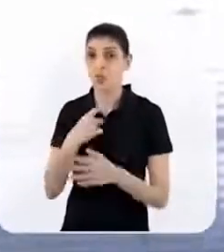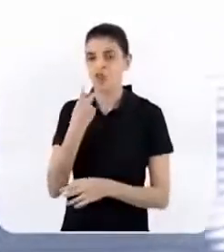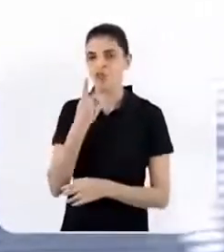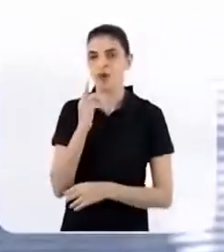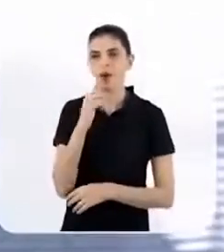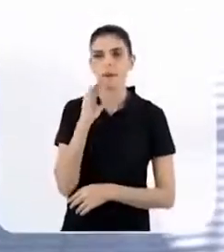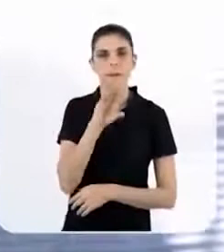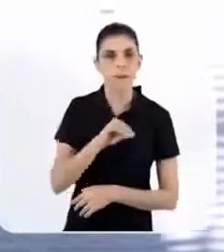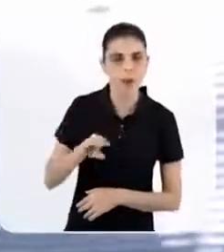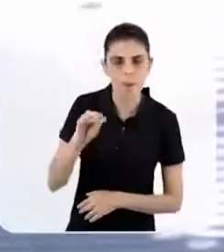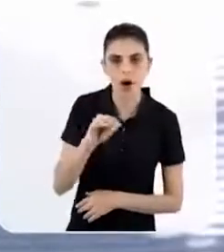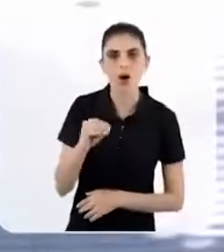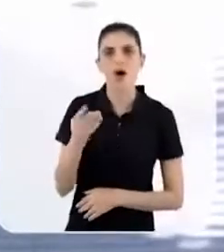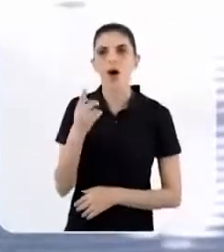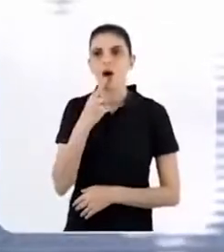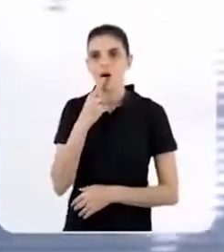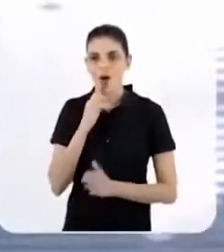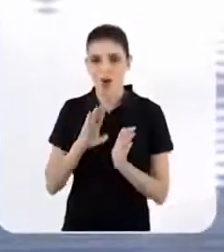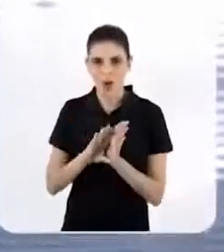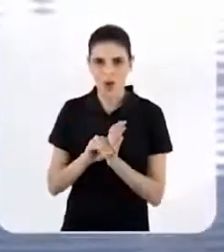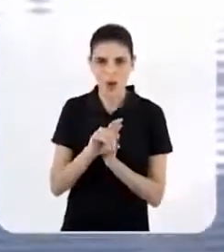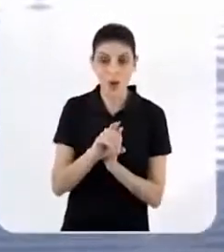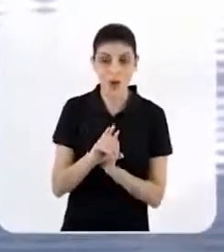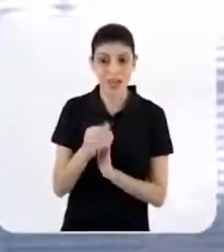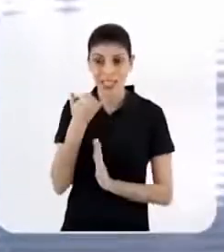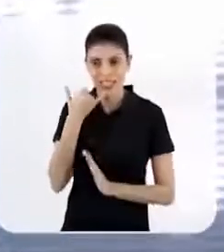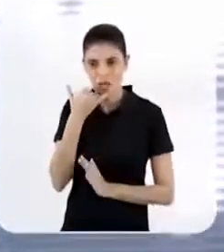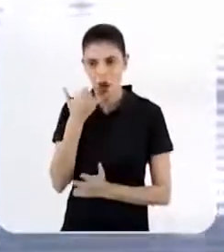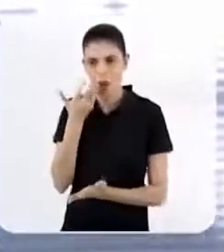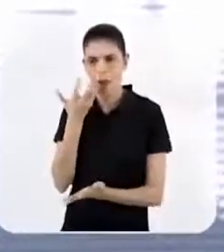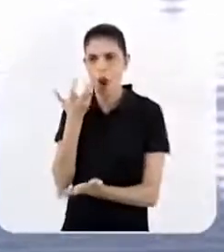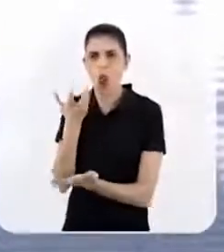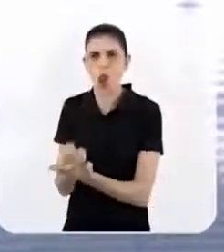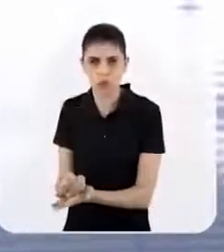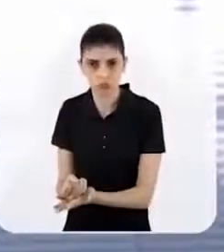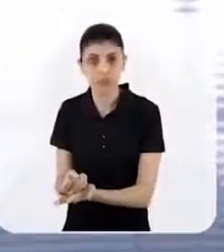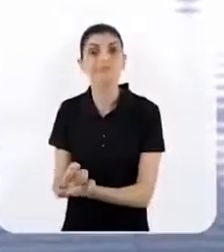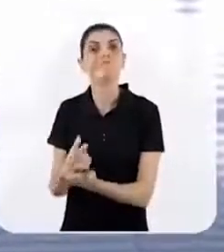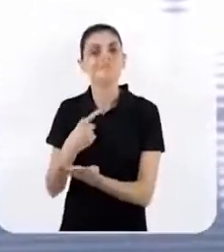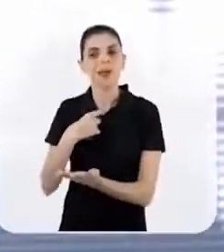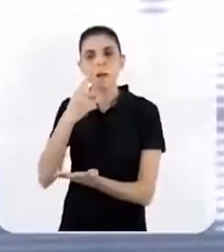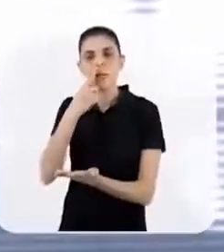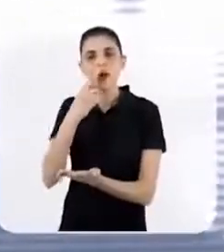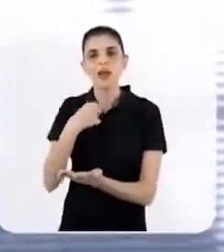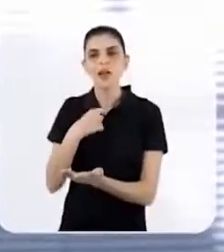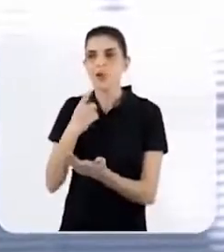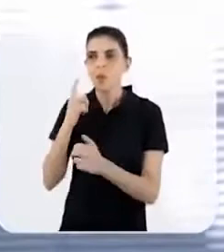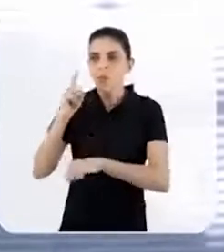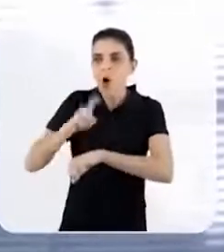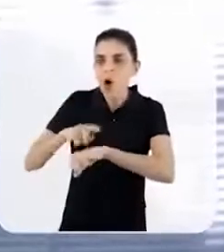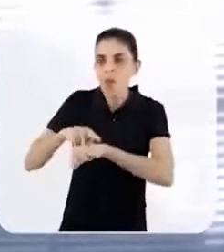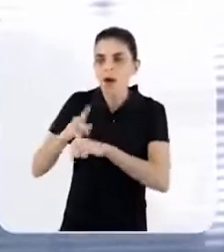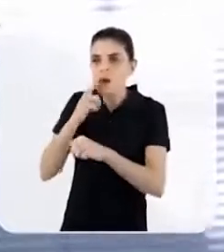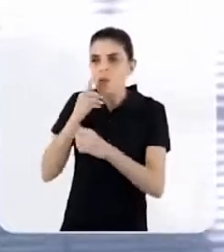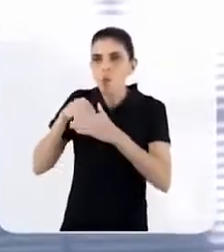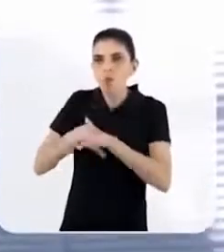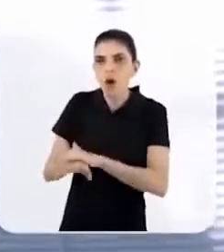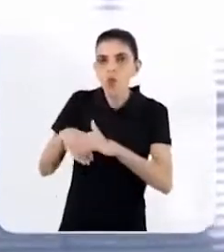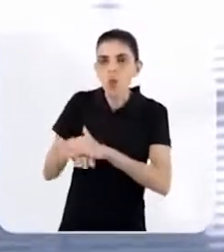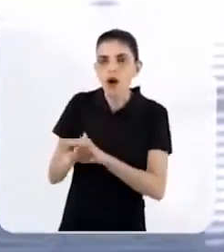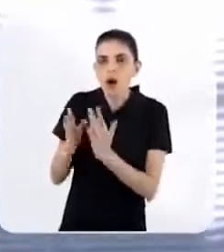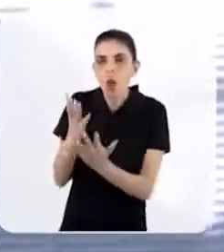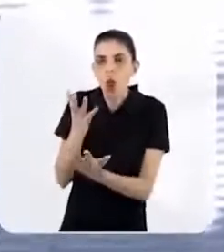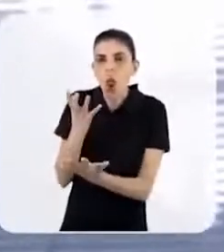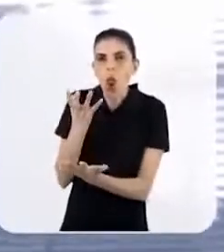falo e aí Siri ou Hello Google, o celular ativa. Então ele tem que estar escutando o que eu digo a todo momento. Ele